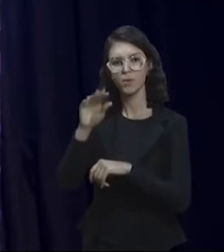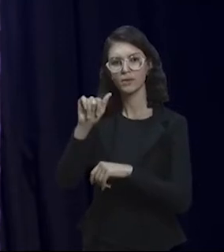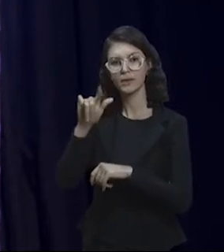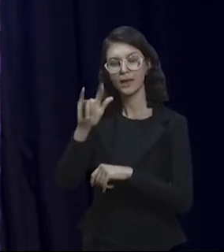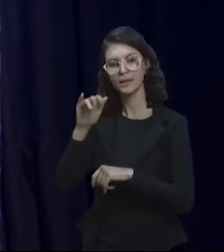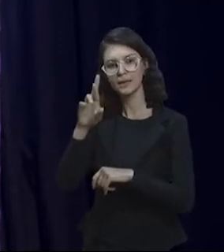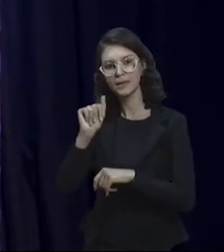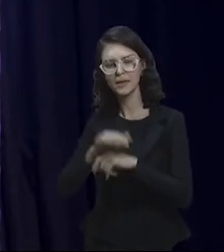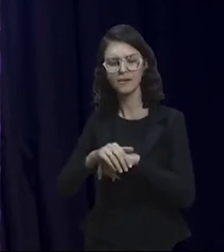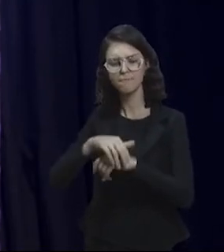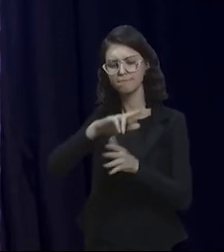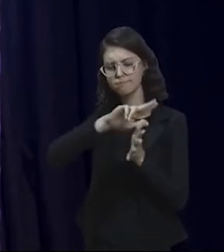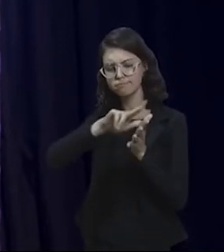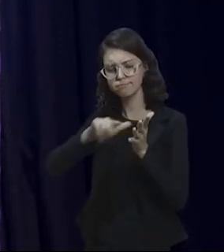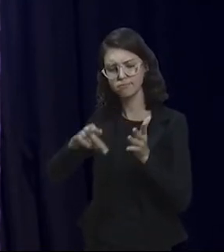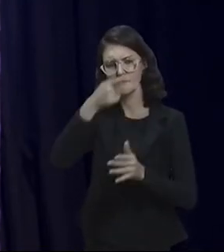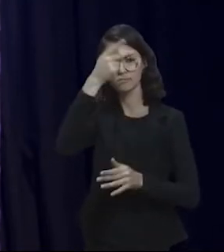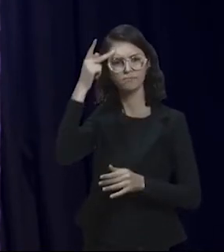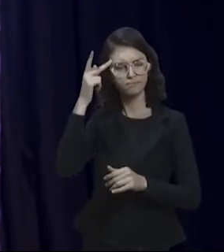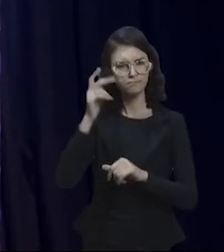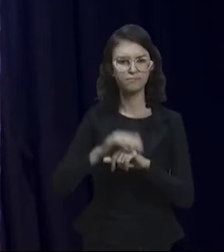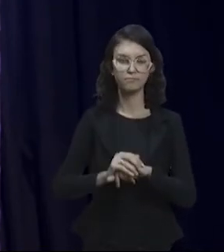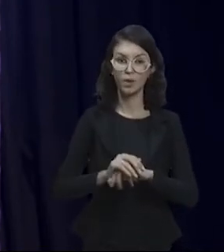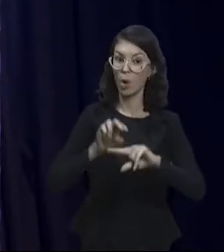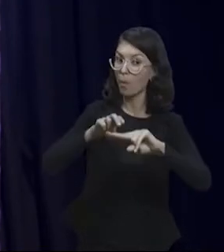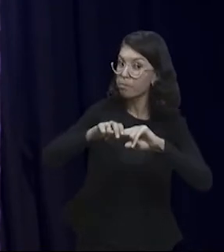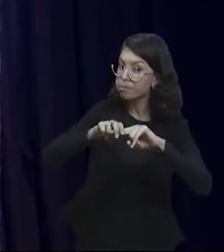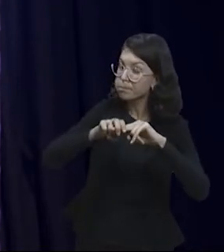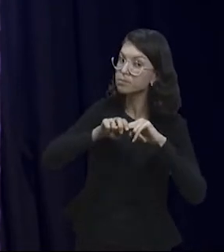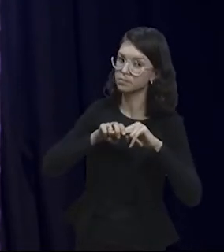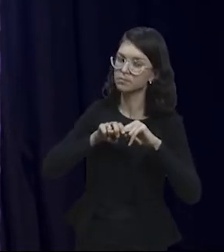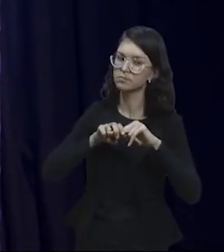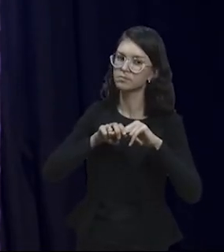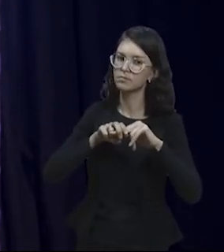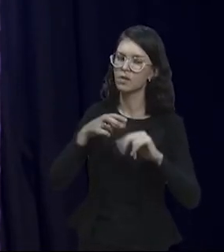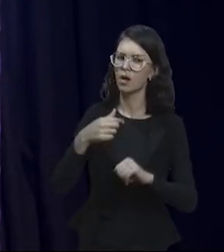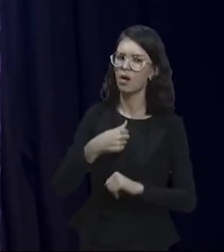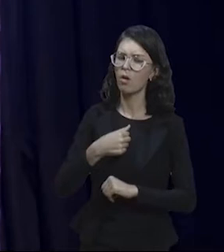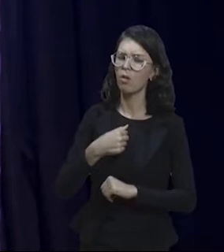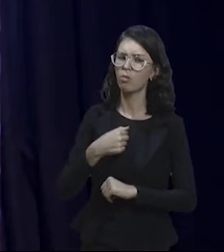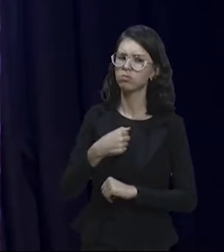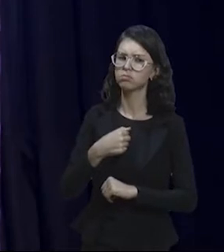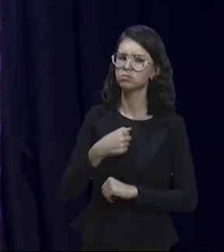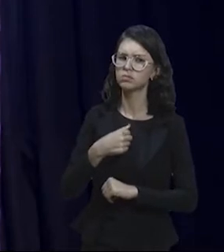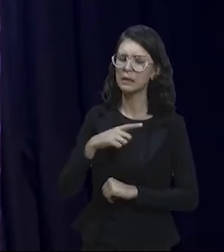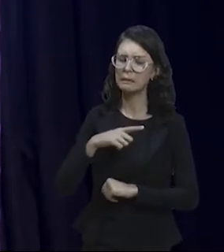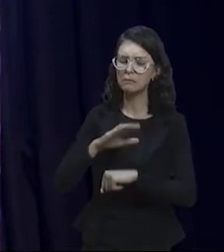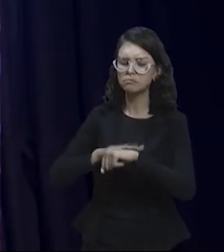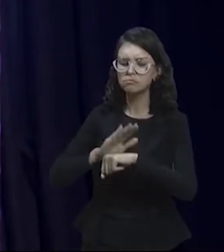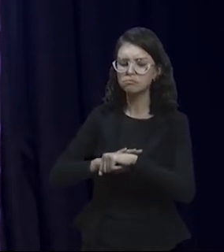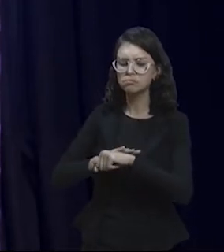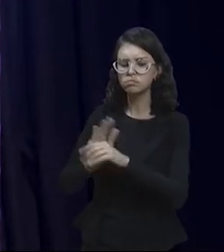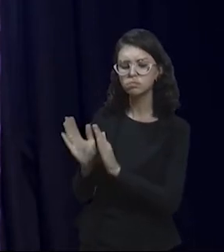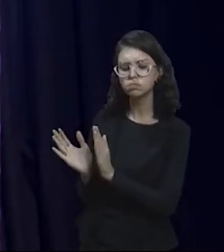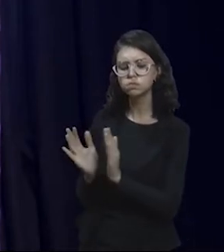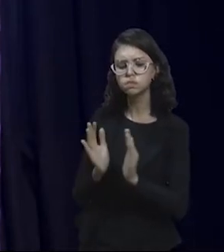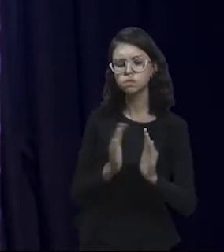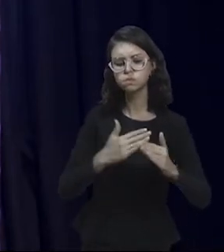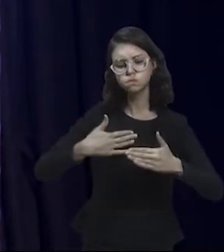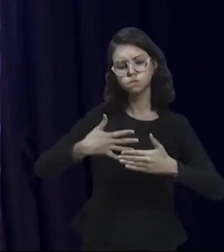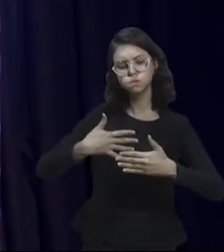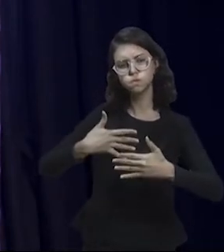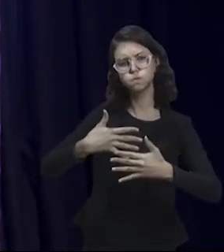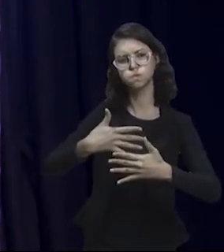o Orlando Silva. E talvez por isso eu tenha, em tão pouco tempo, construído uma trajetória